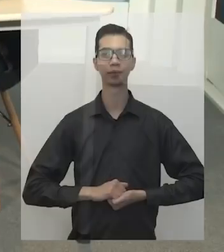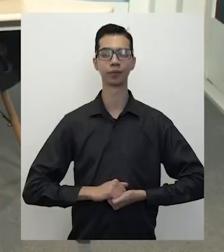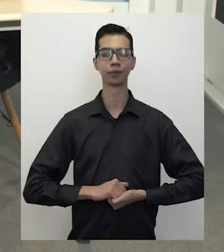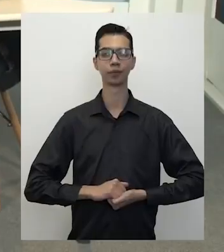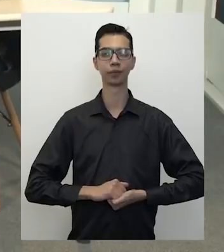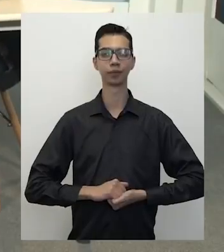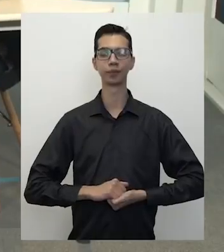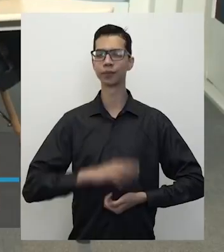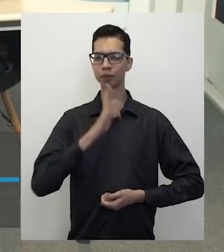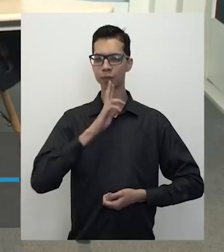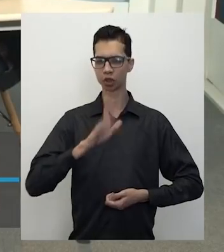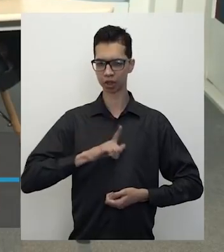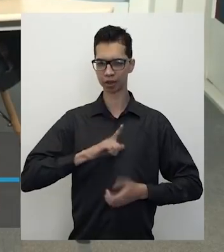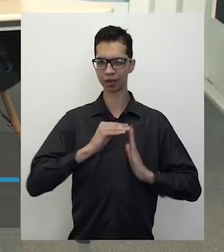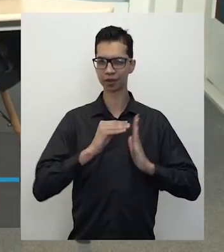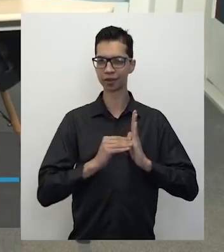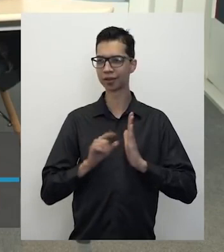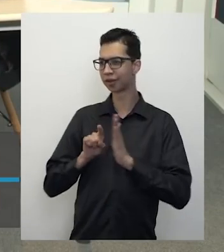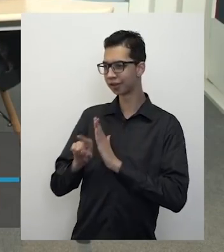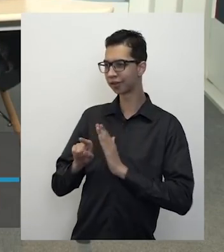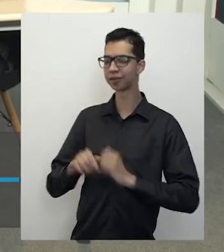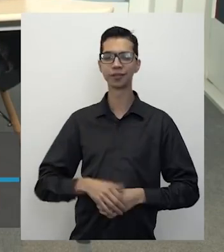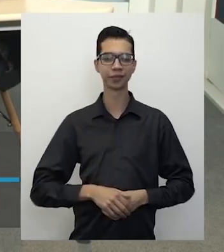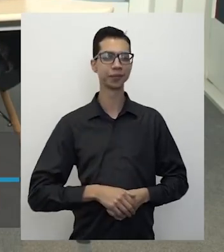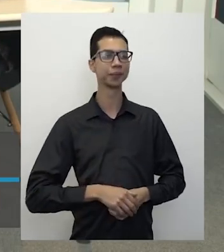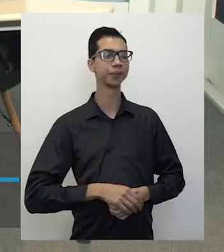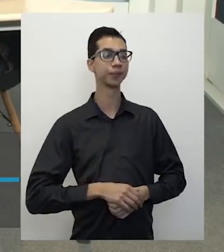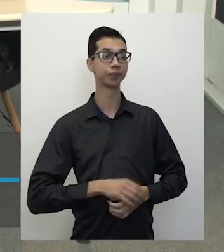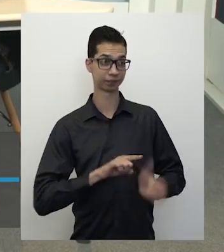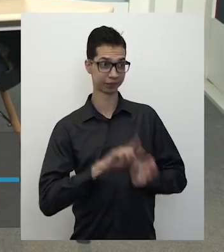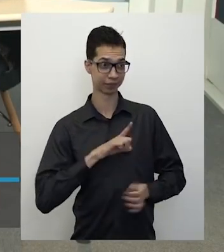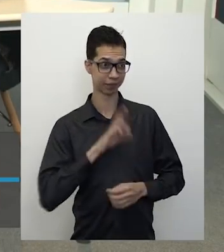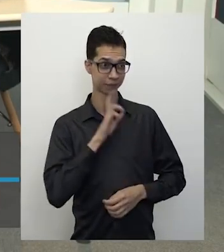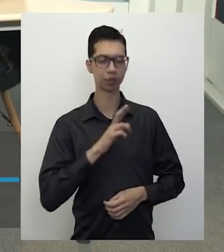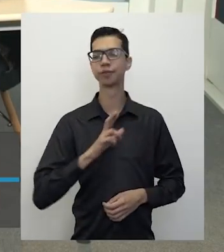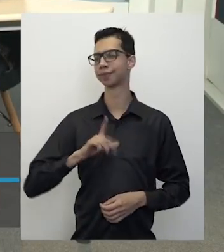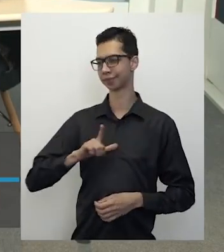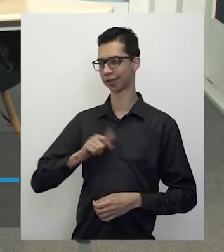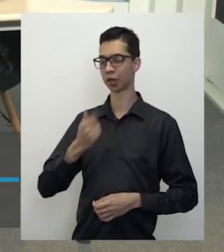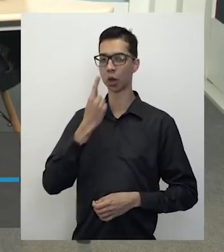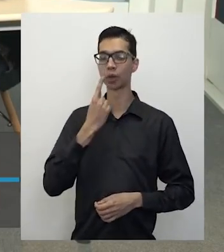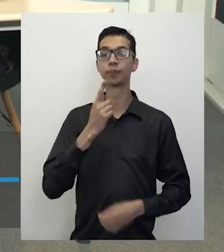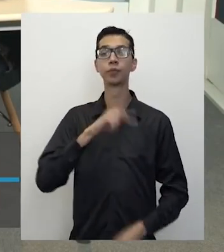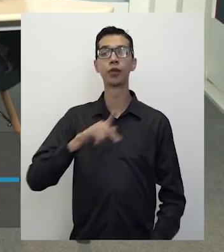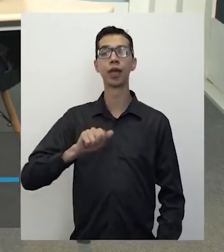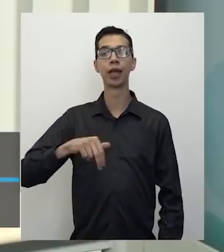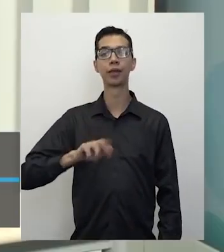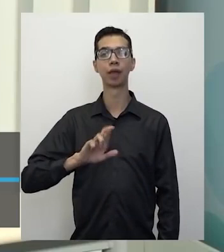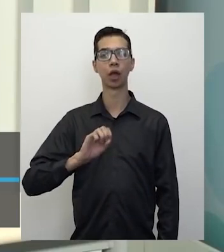Temos respostas, Andréia? Temos. E aí? Vou começar com a Proana Rosa. A Proana Rosa falou que gosta de